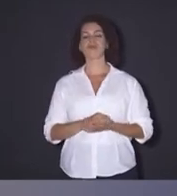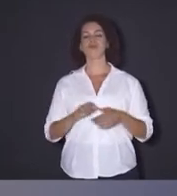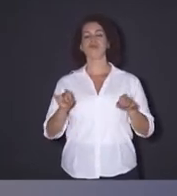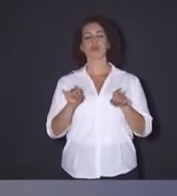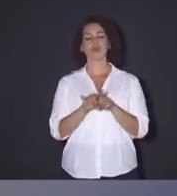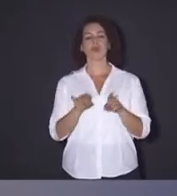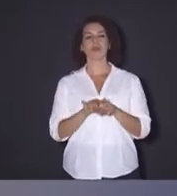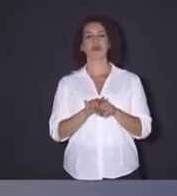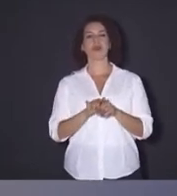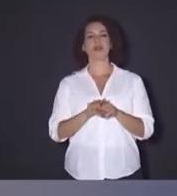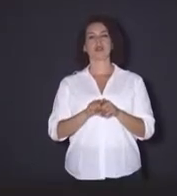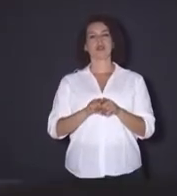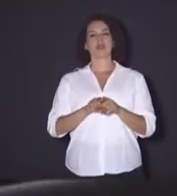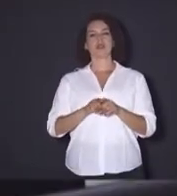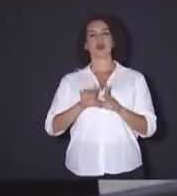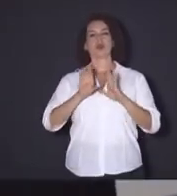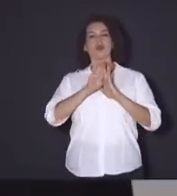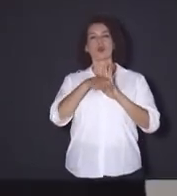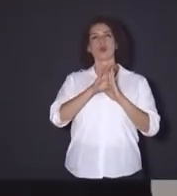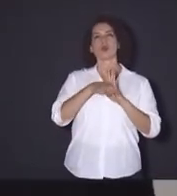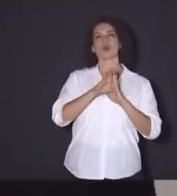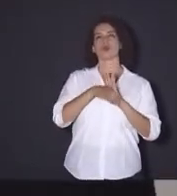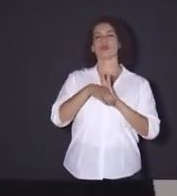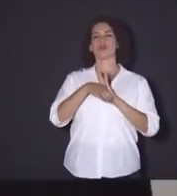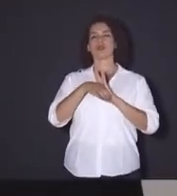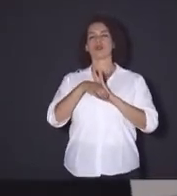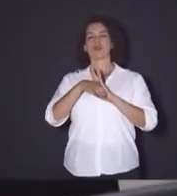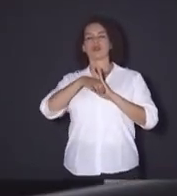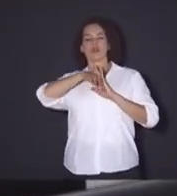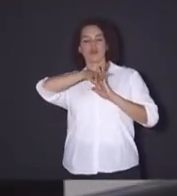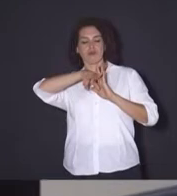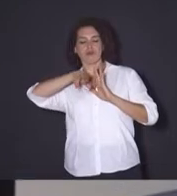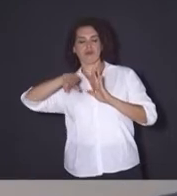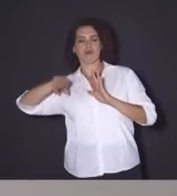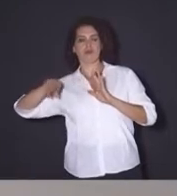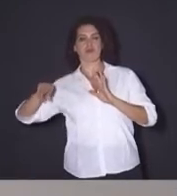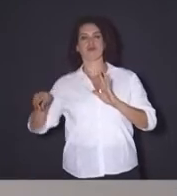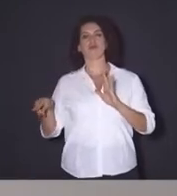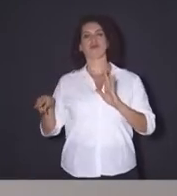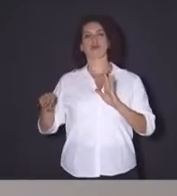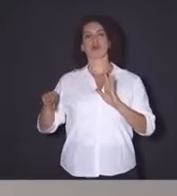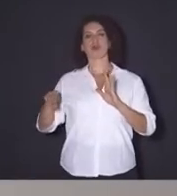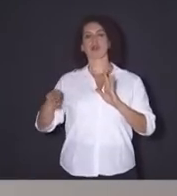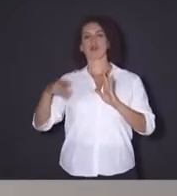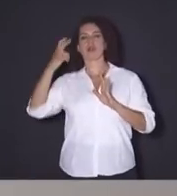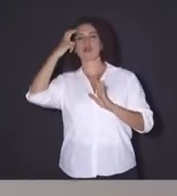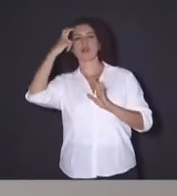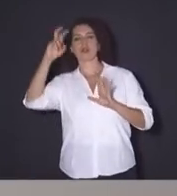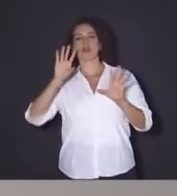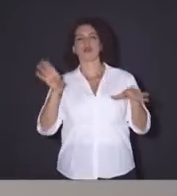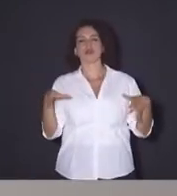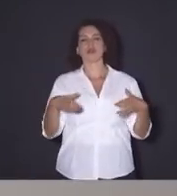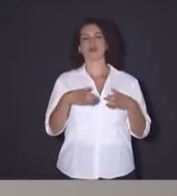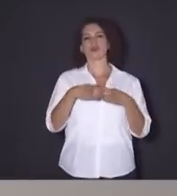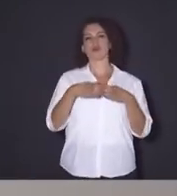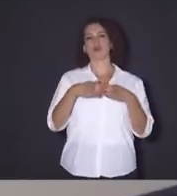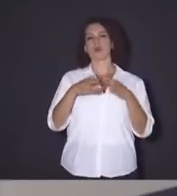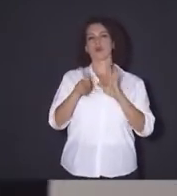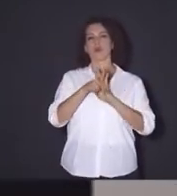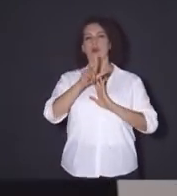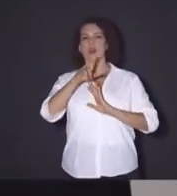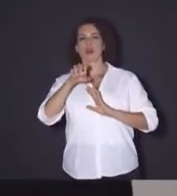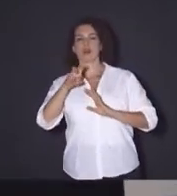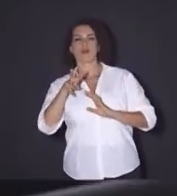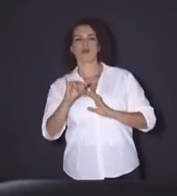passando pela noção de aldeia global, do ciberespaço, do William Gibson, da inteligência coletiva, do Pierre Lévy, da